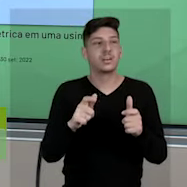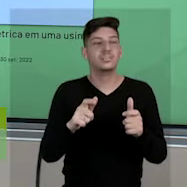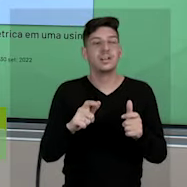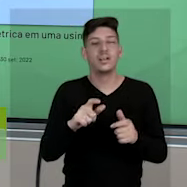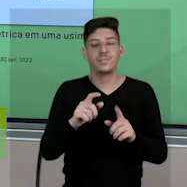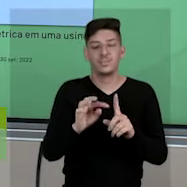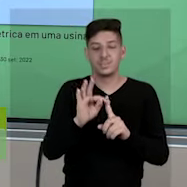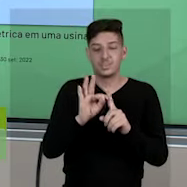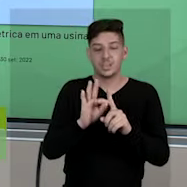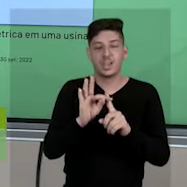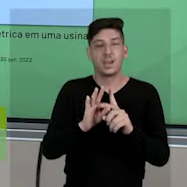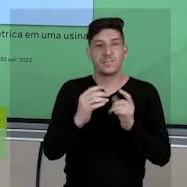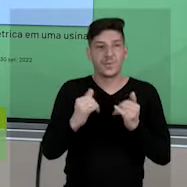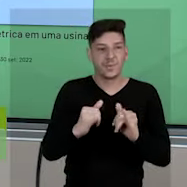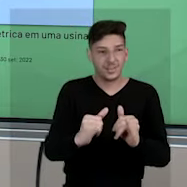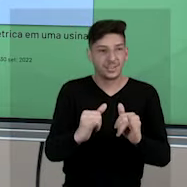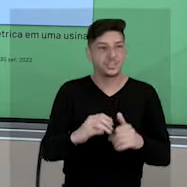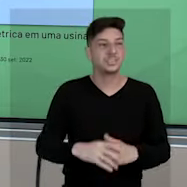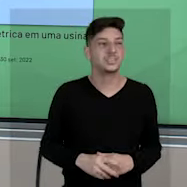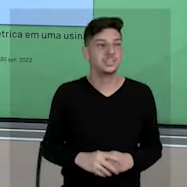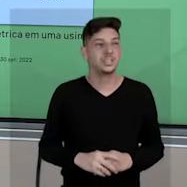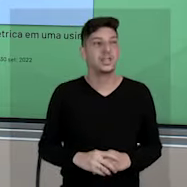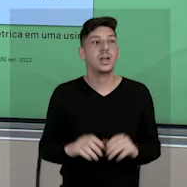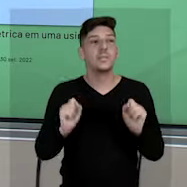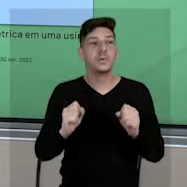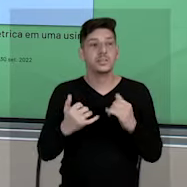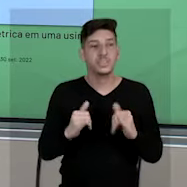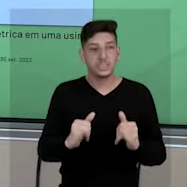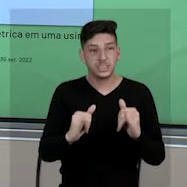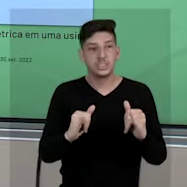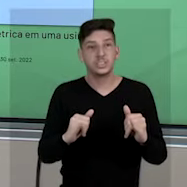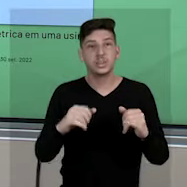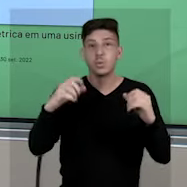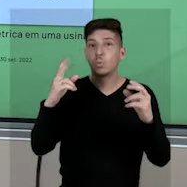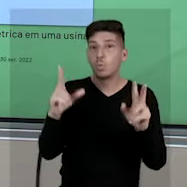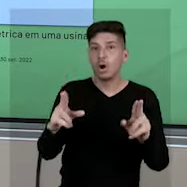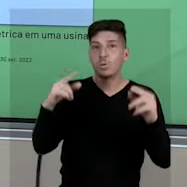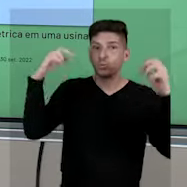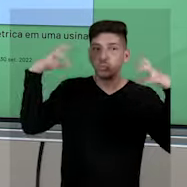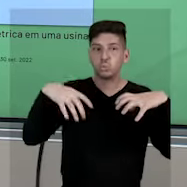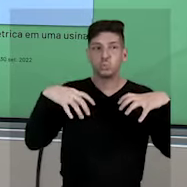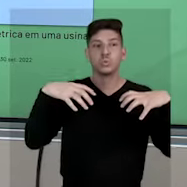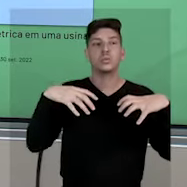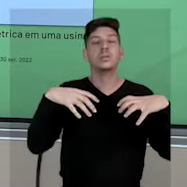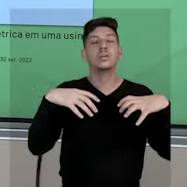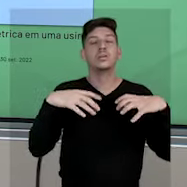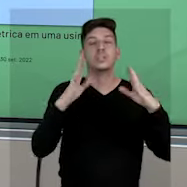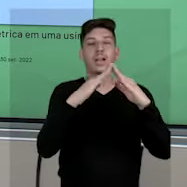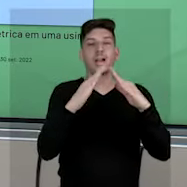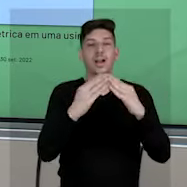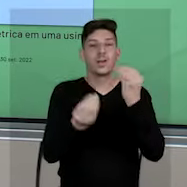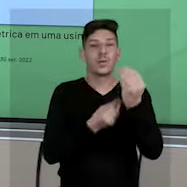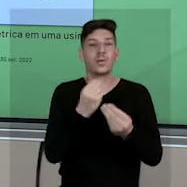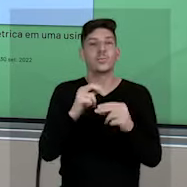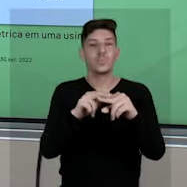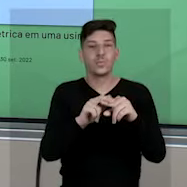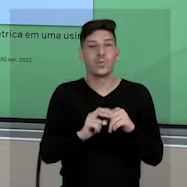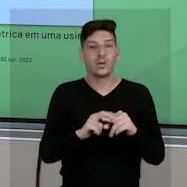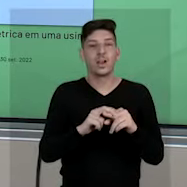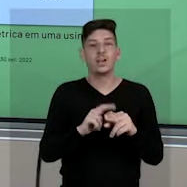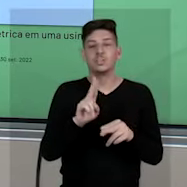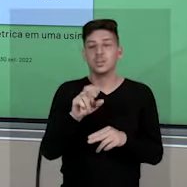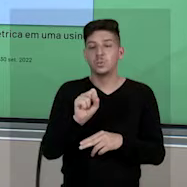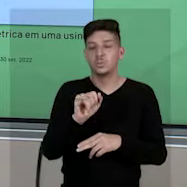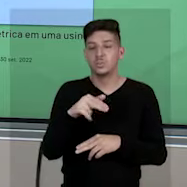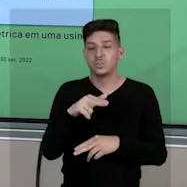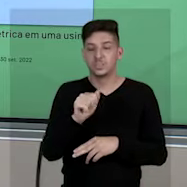também de produção de energia, e a gente pode produzir, inclusive, essa energia elétrica que a gente usa nas nossas casas a partir de usinas termoelétricas. Quando a gente